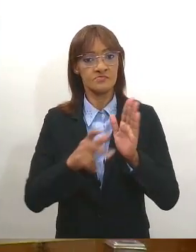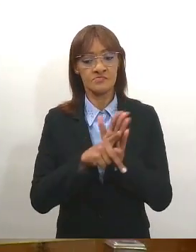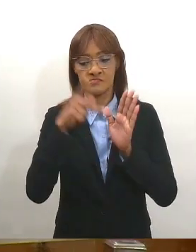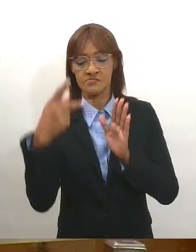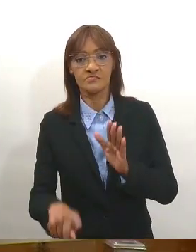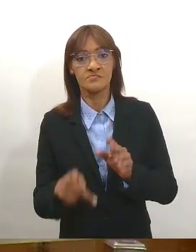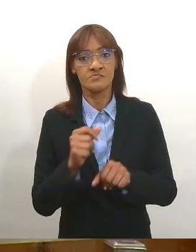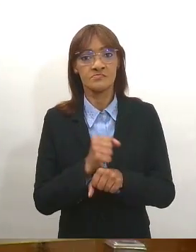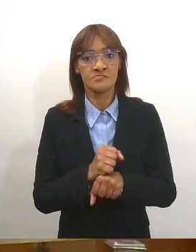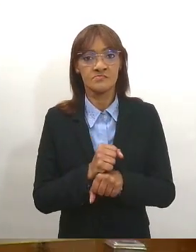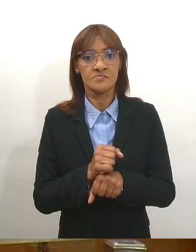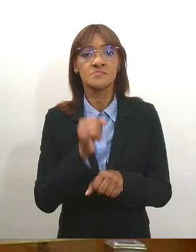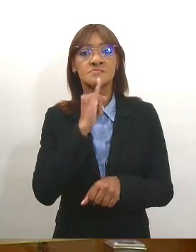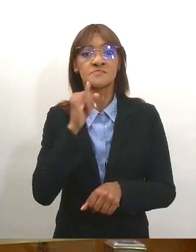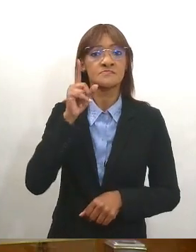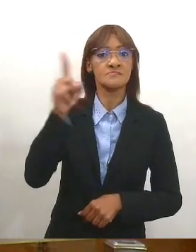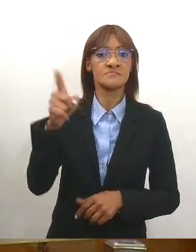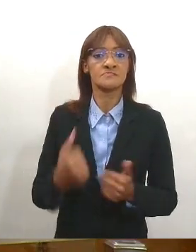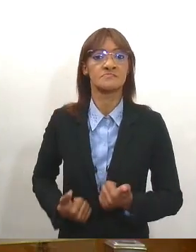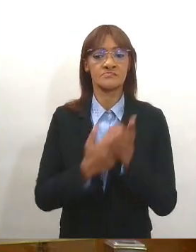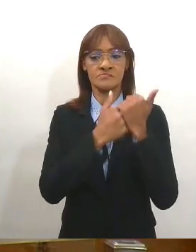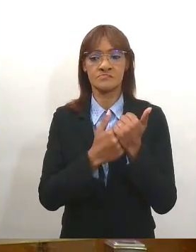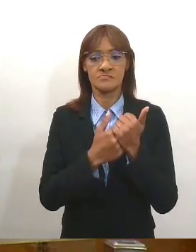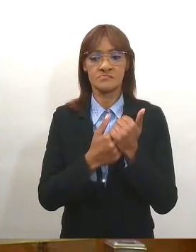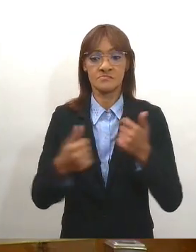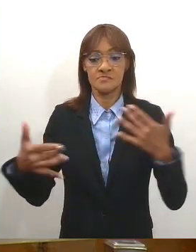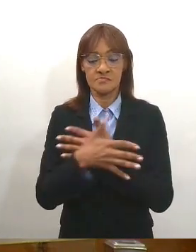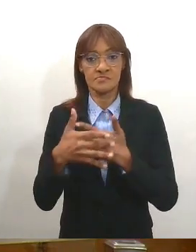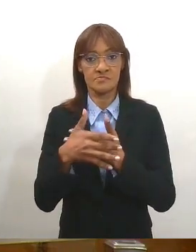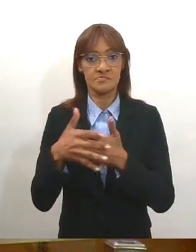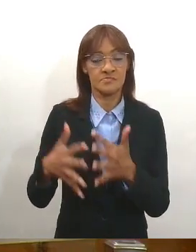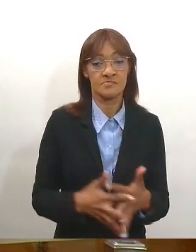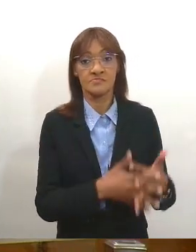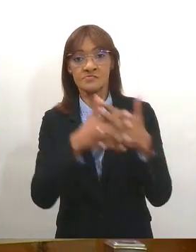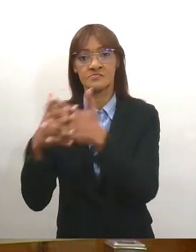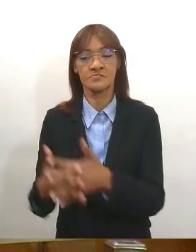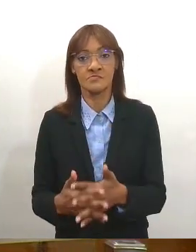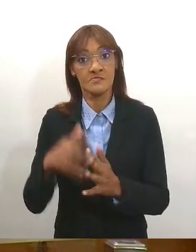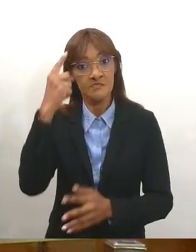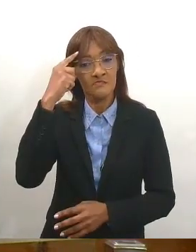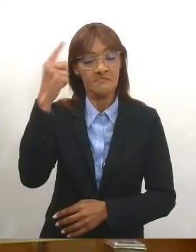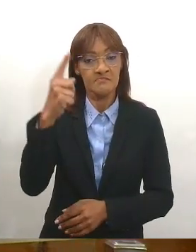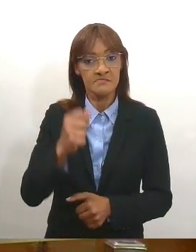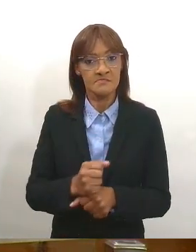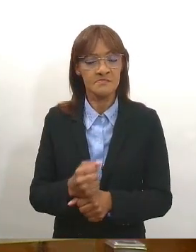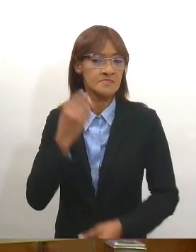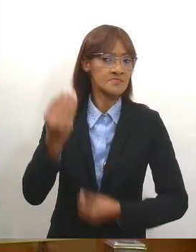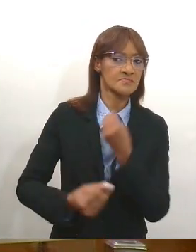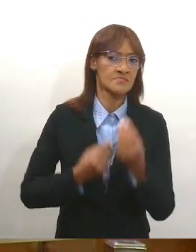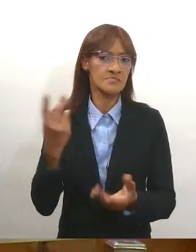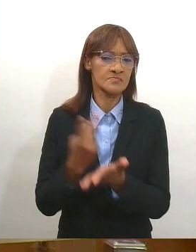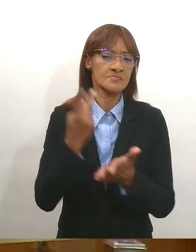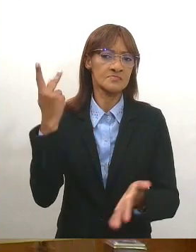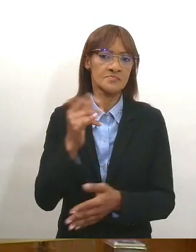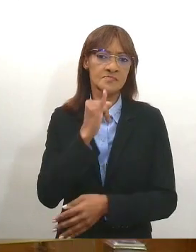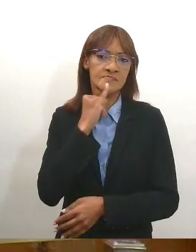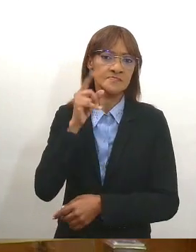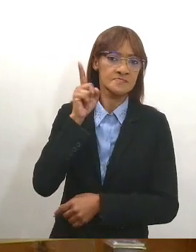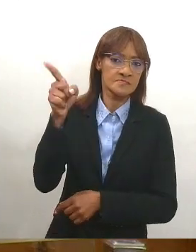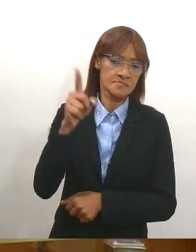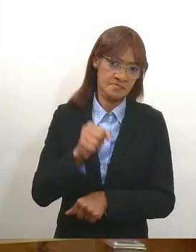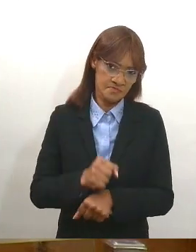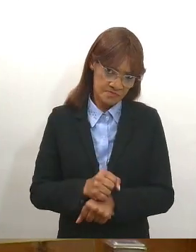caminhoneiro. Imagine como não está essa repercussão no município de Itabaiana para o cidadão adicionar